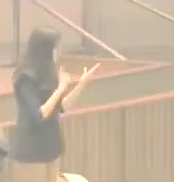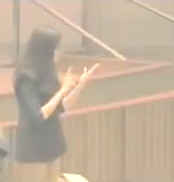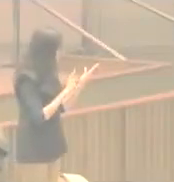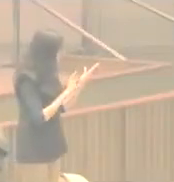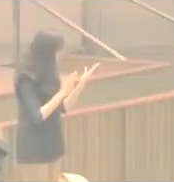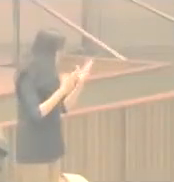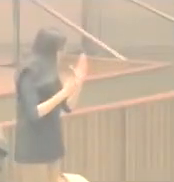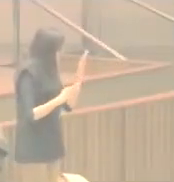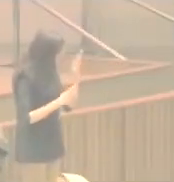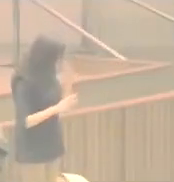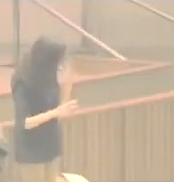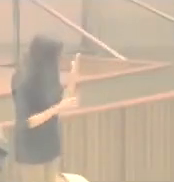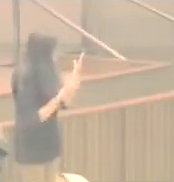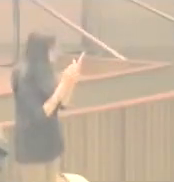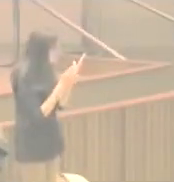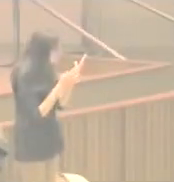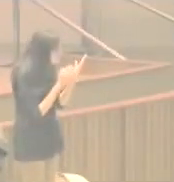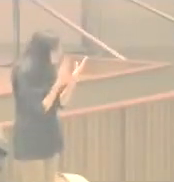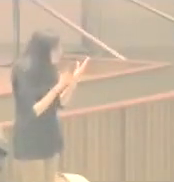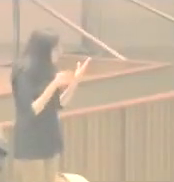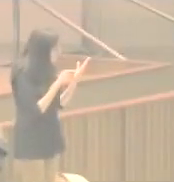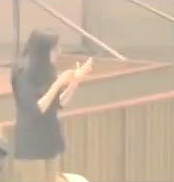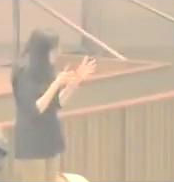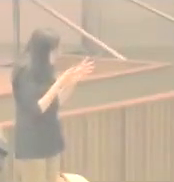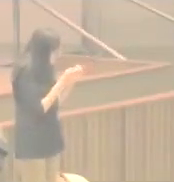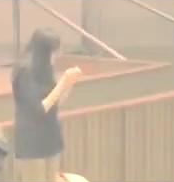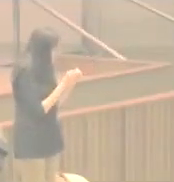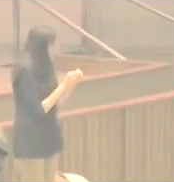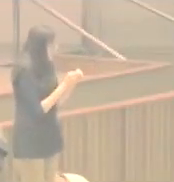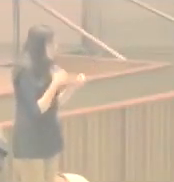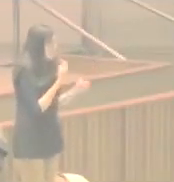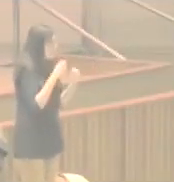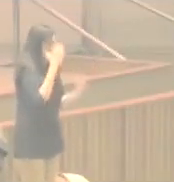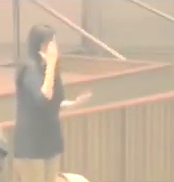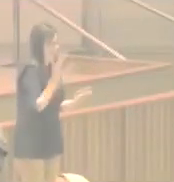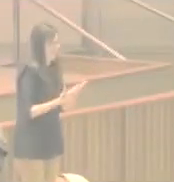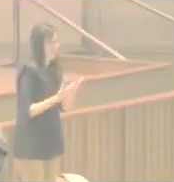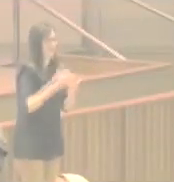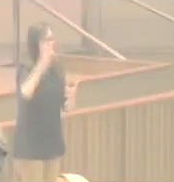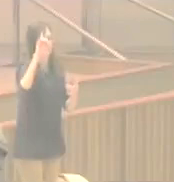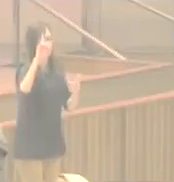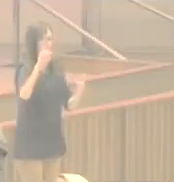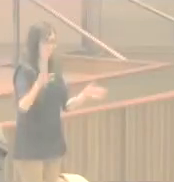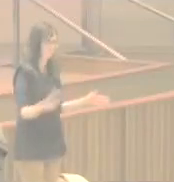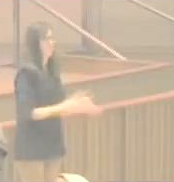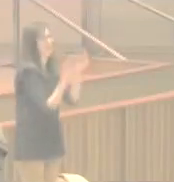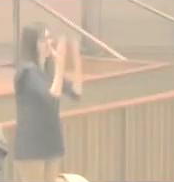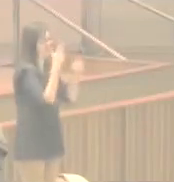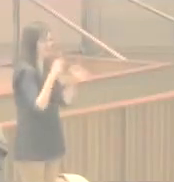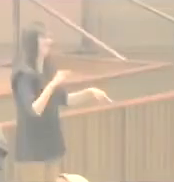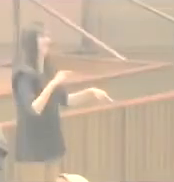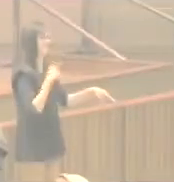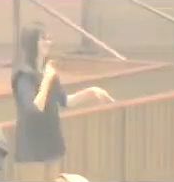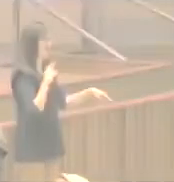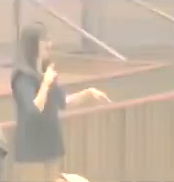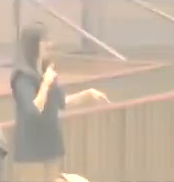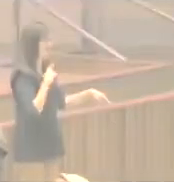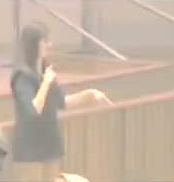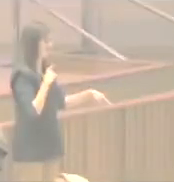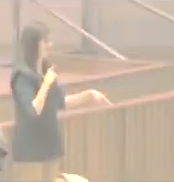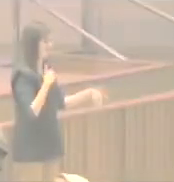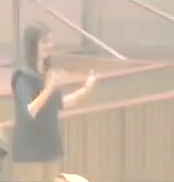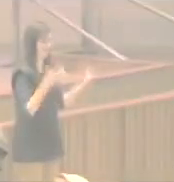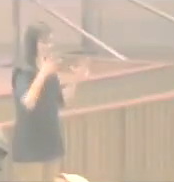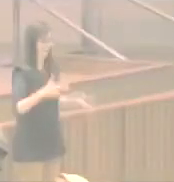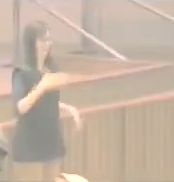aconteceu, simplesmente para a gente crer que o Senhor fez um milagre. E eu quero te pedir,